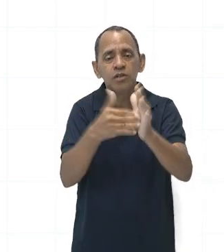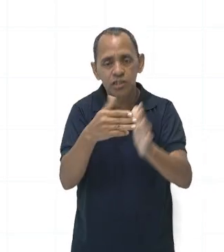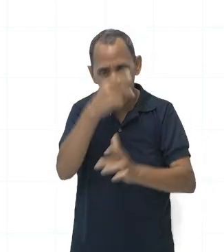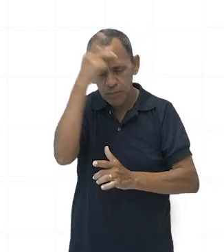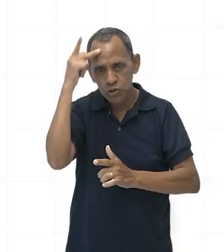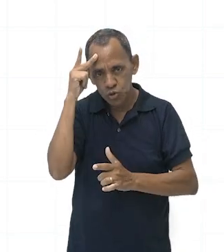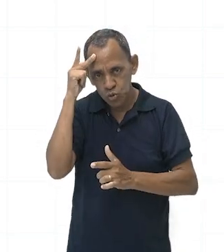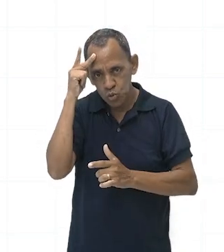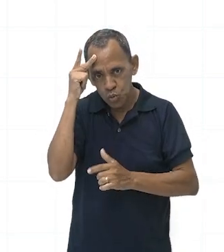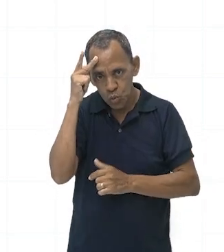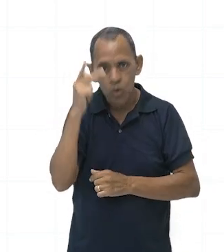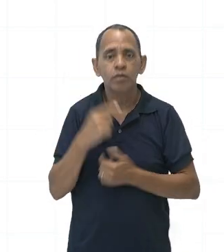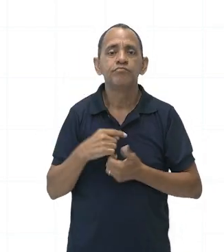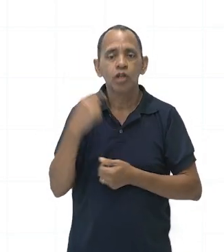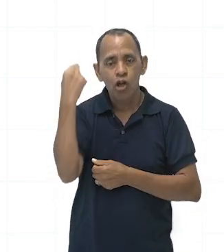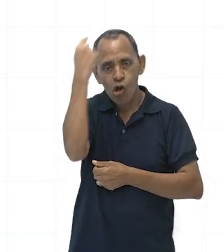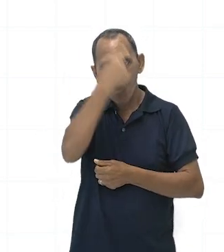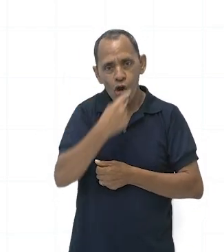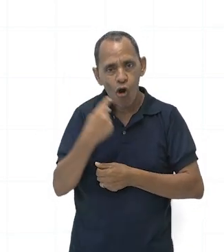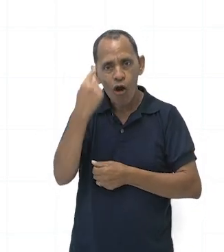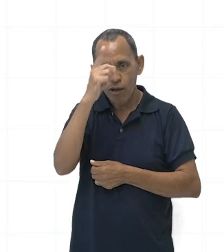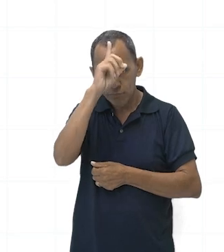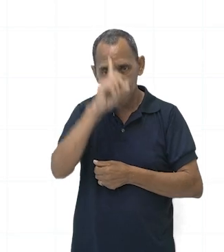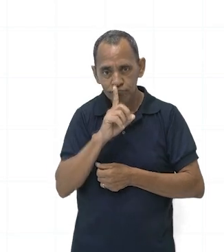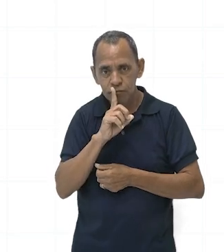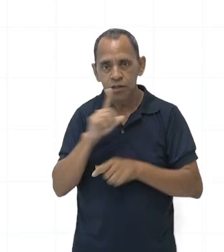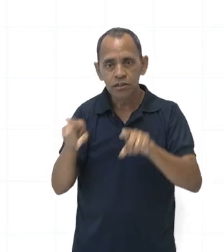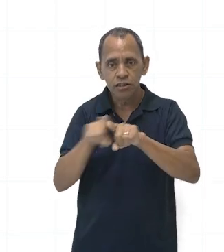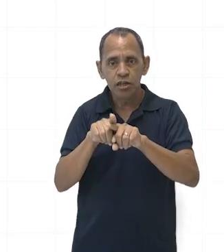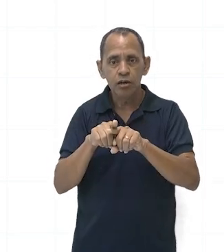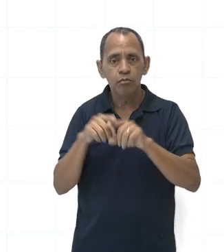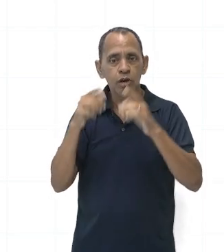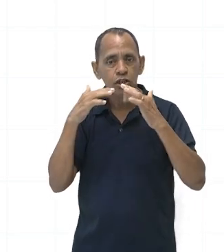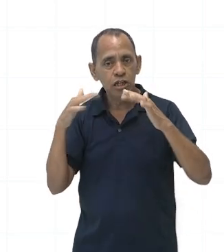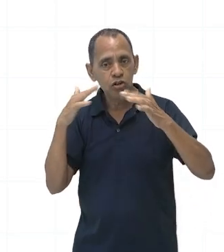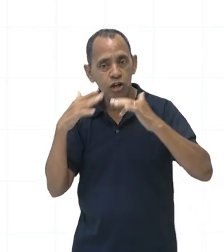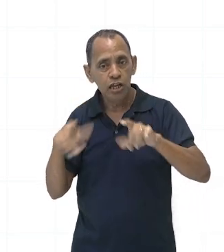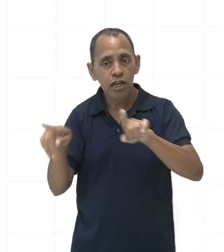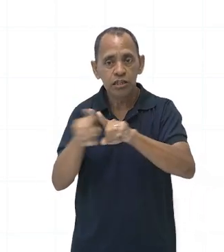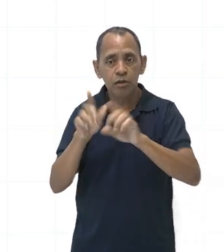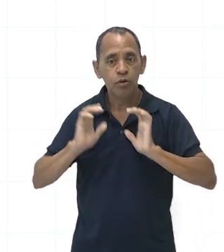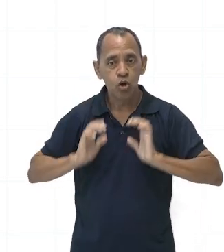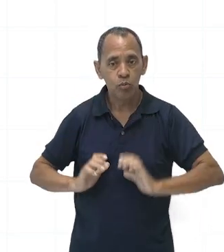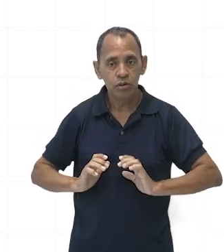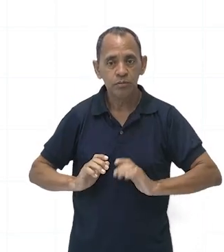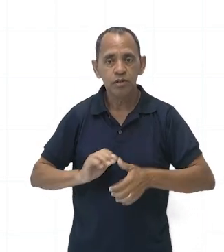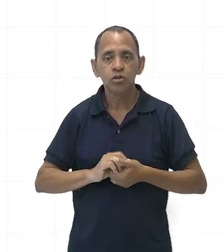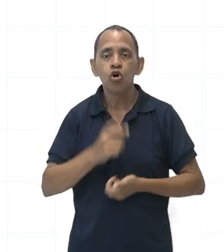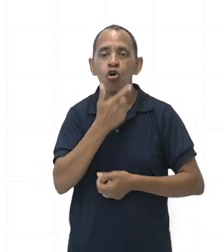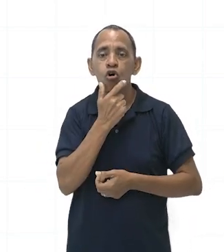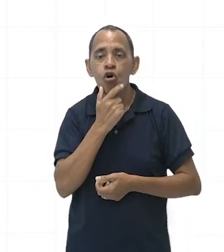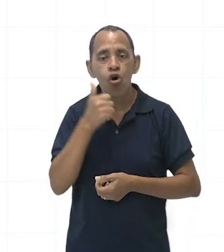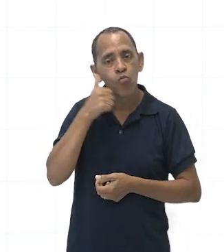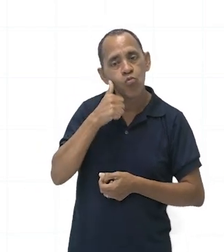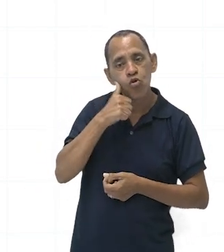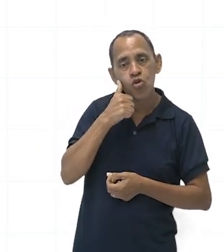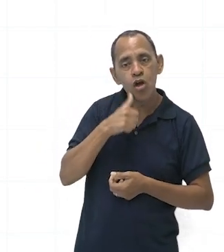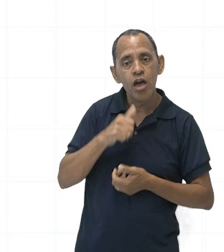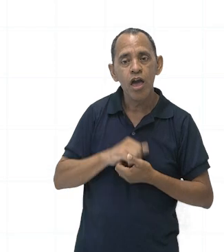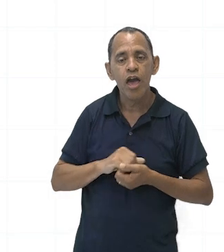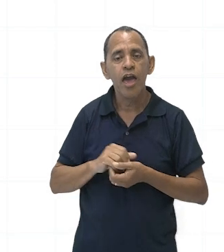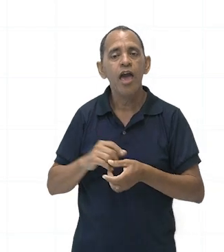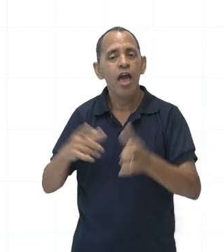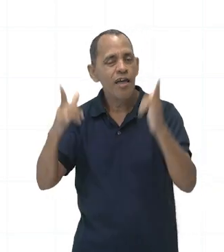quanto à aparência, naturalidade e comportamento. Exemplo, homens, mulheres,